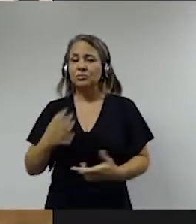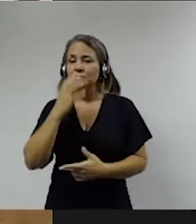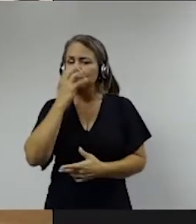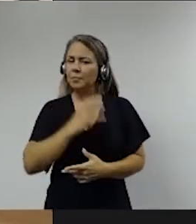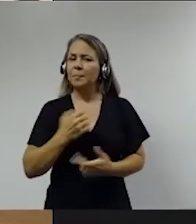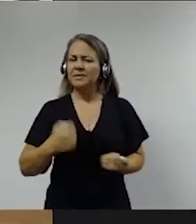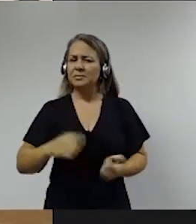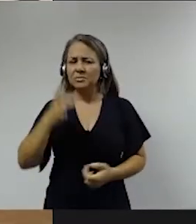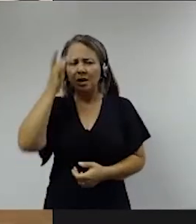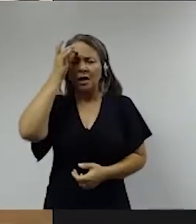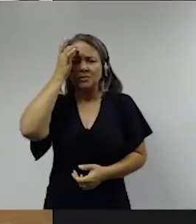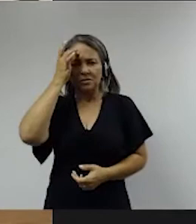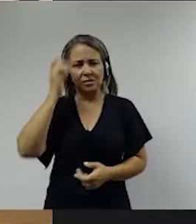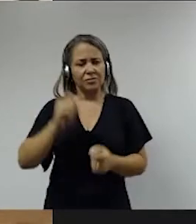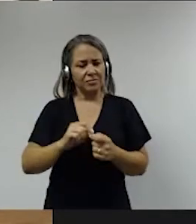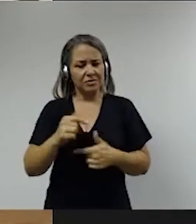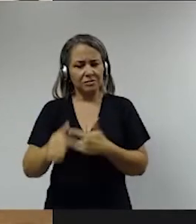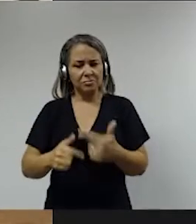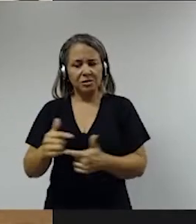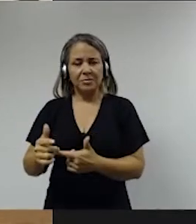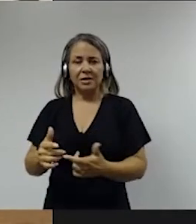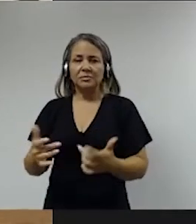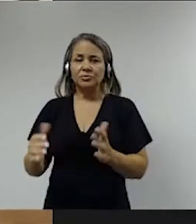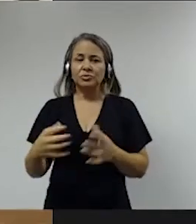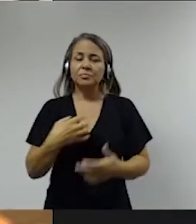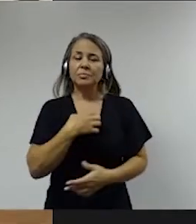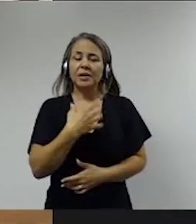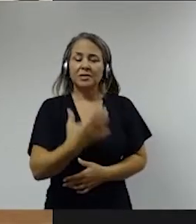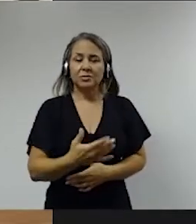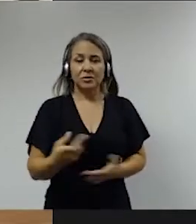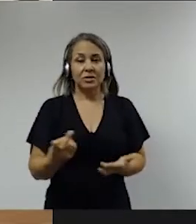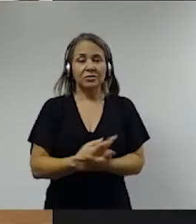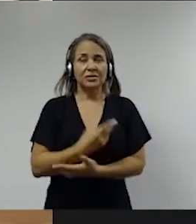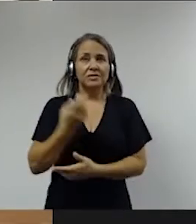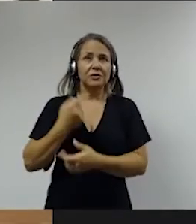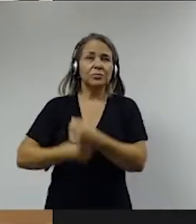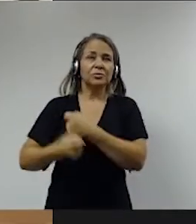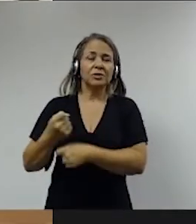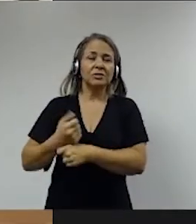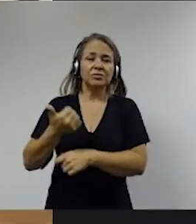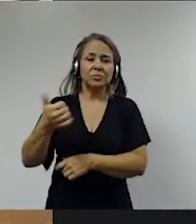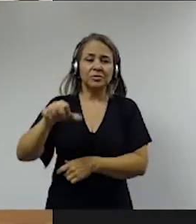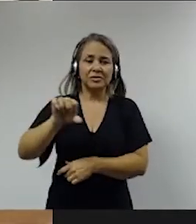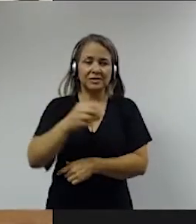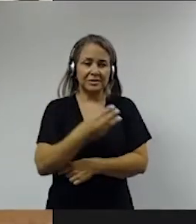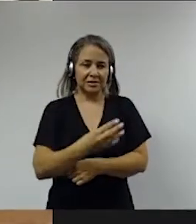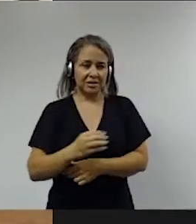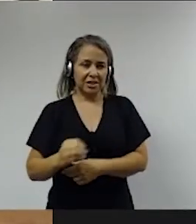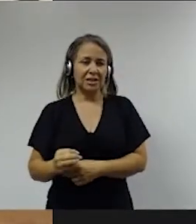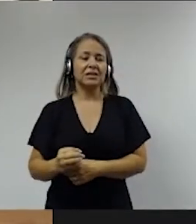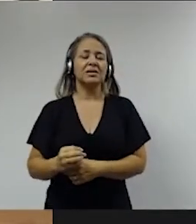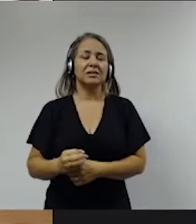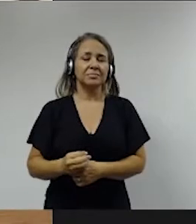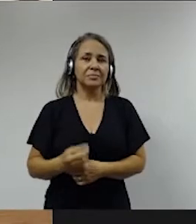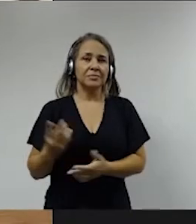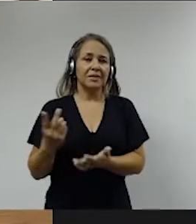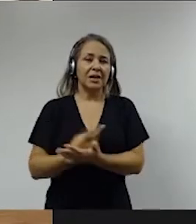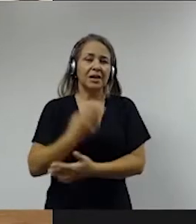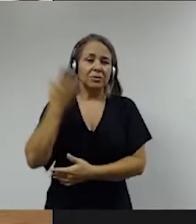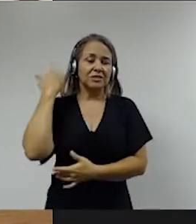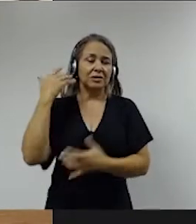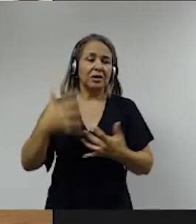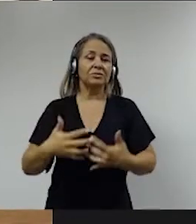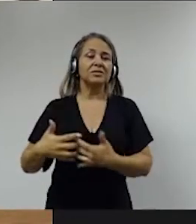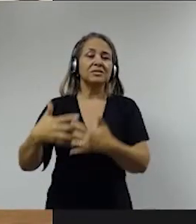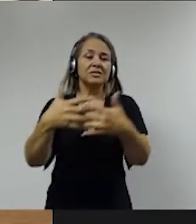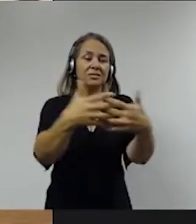ser racional e fazer uma análise de impacto, isso é muito importante. Olha o que aconteceu lá em 1930, com aquele National Industrial